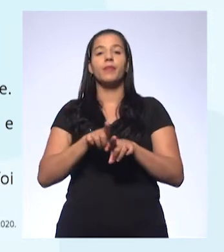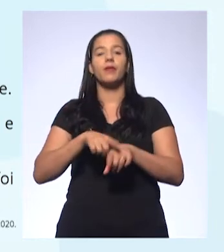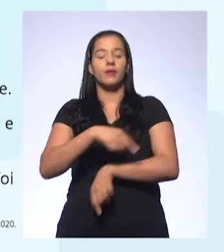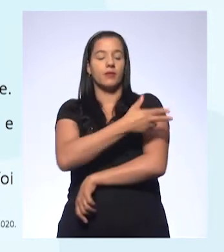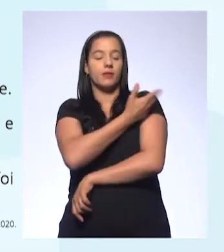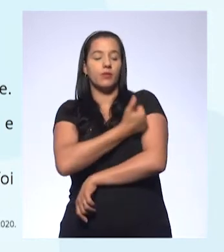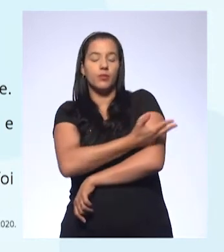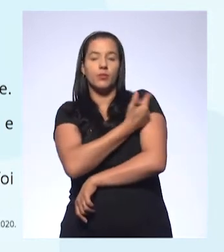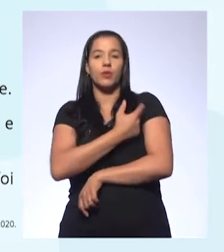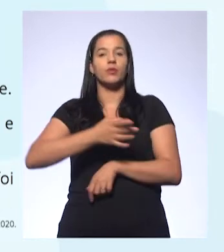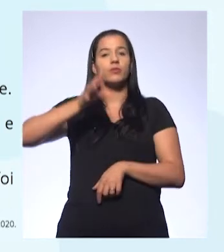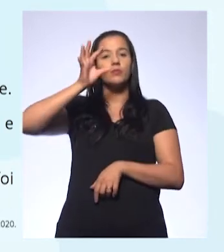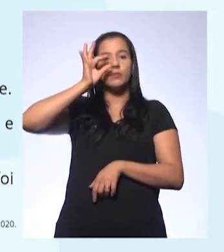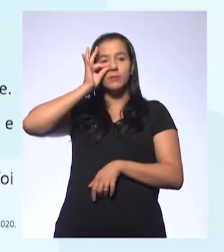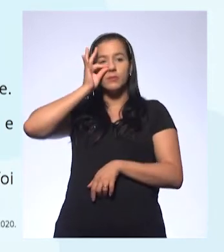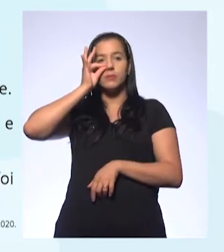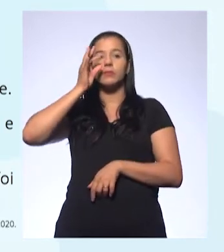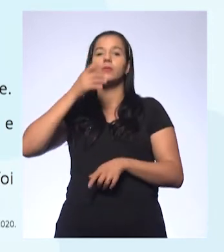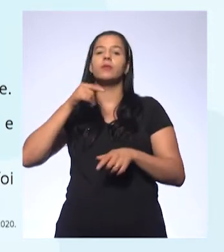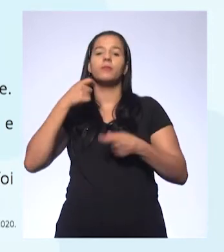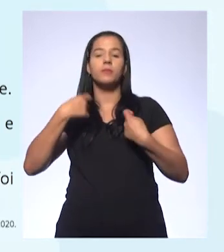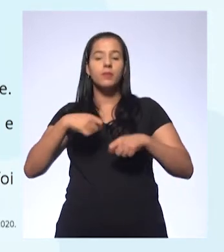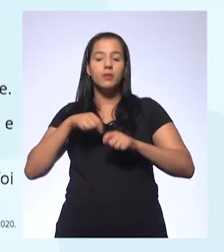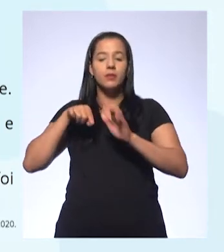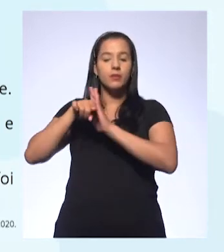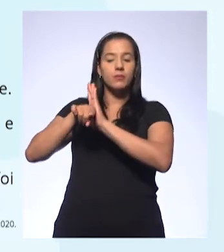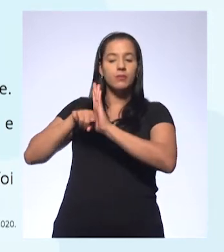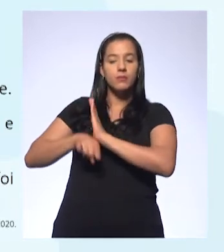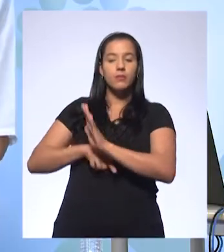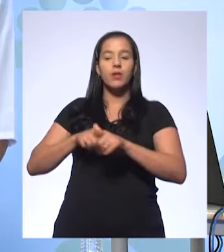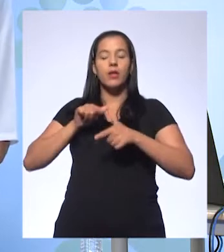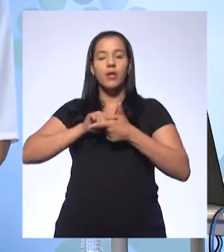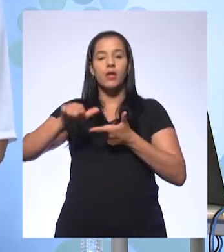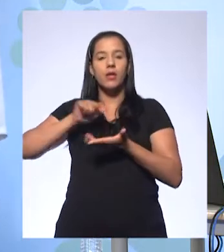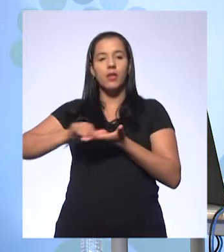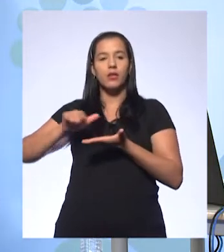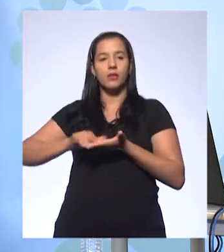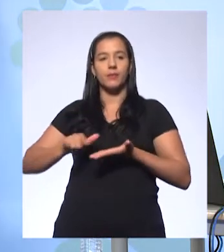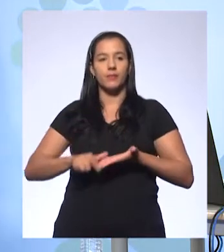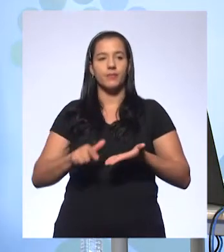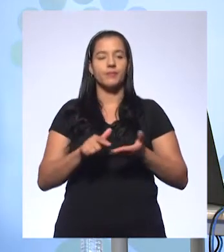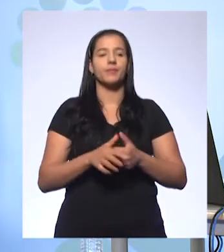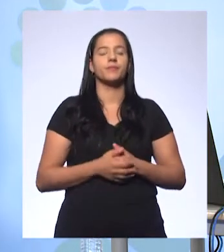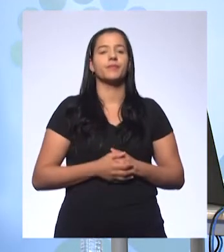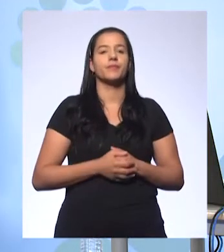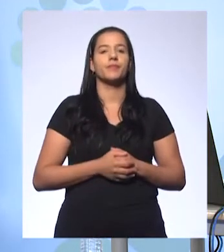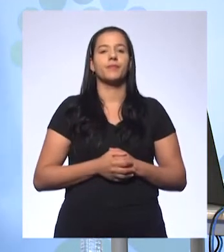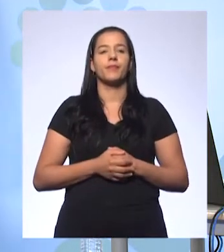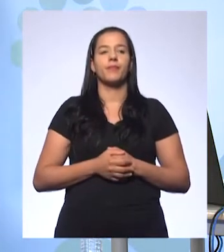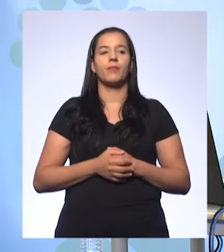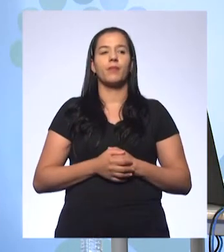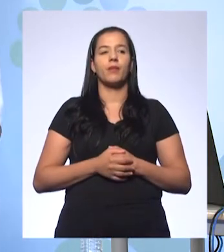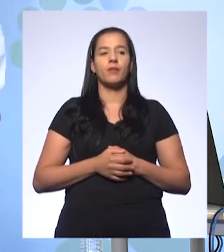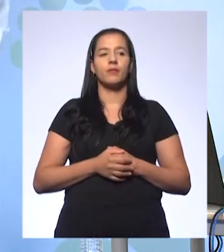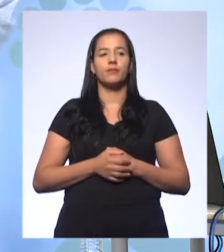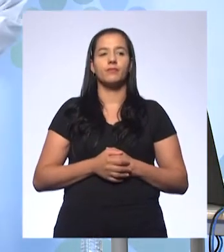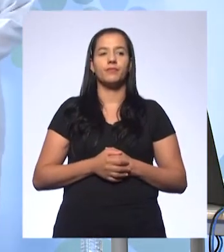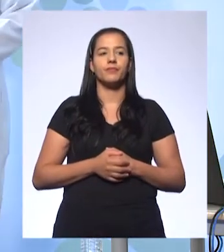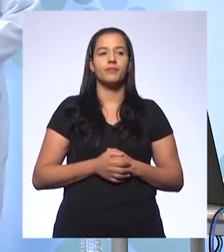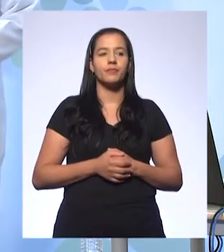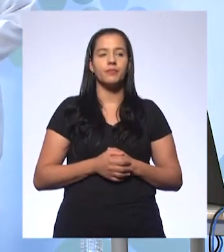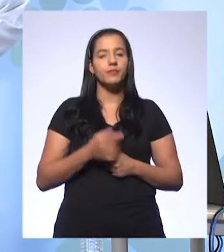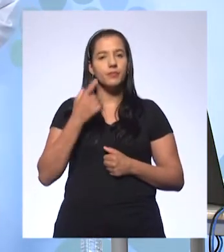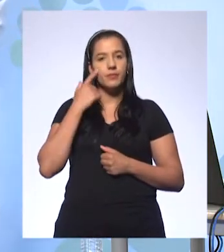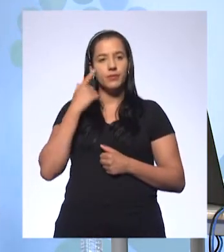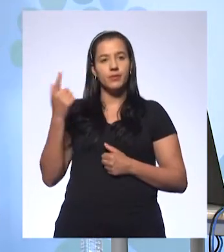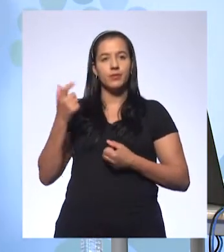piercing ou acupuntura, verificar se o material foi adequadamente esterilizado. Tá bom? Muito bem.